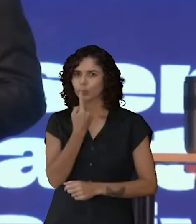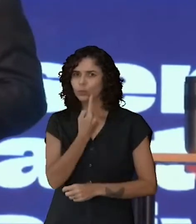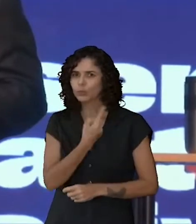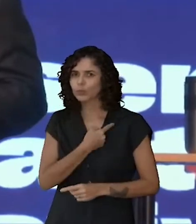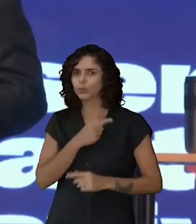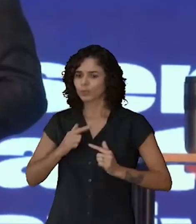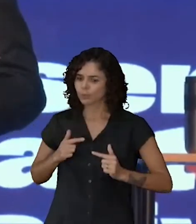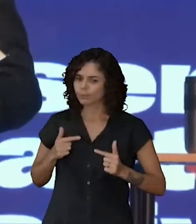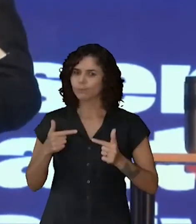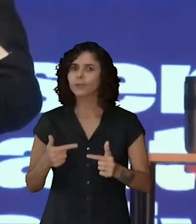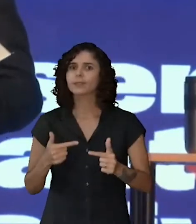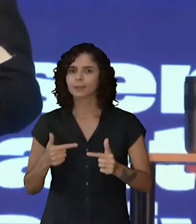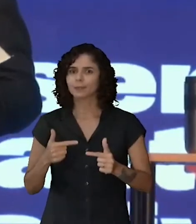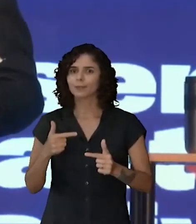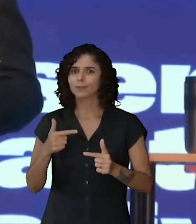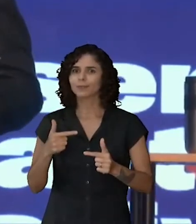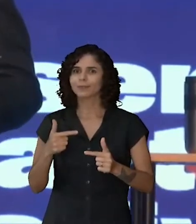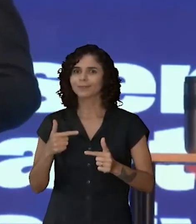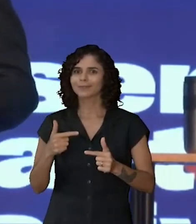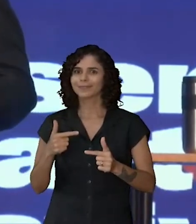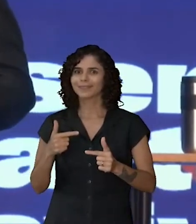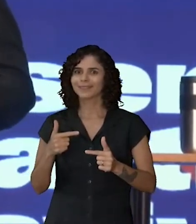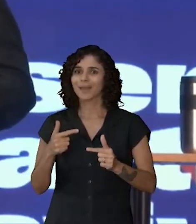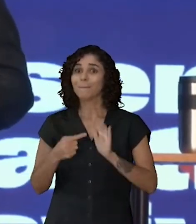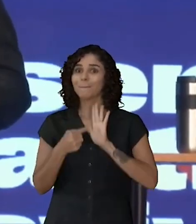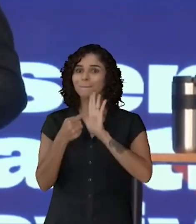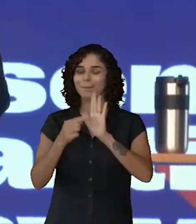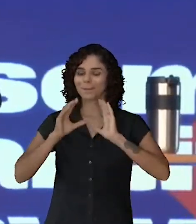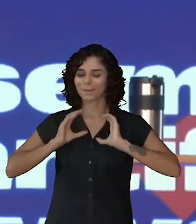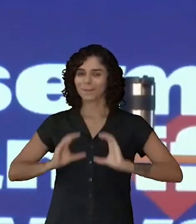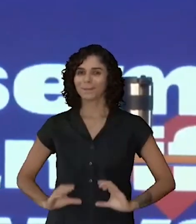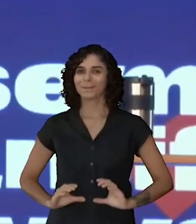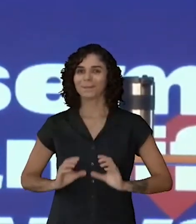comportamento. Esses caras aqui eram picaretas.